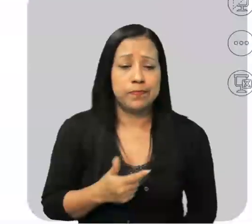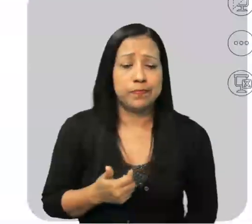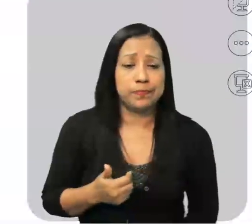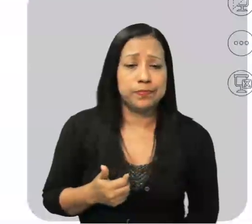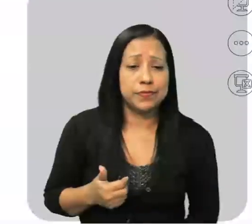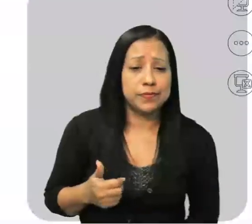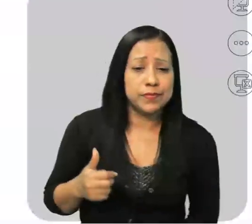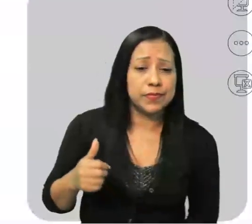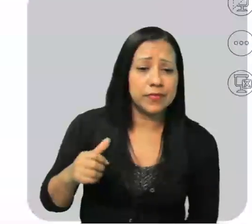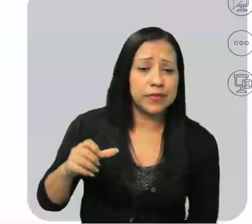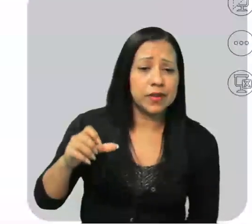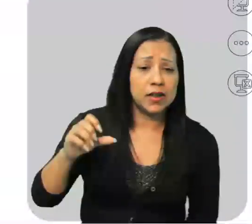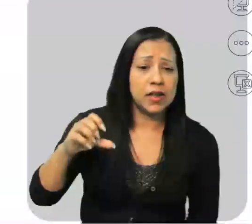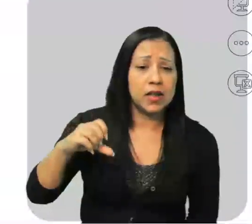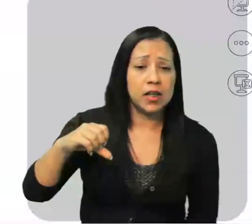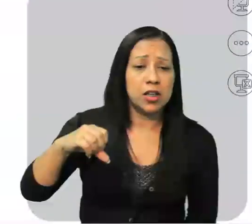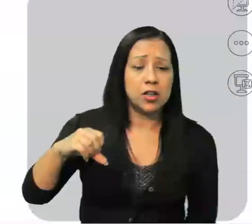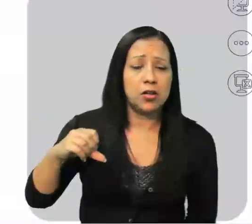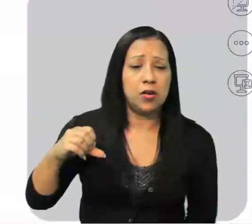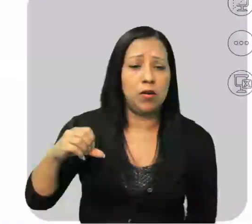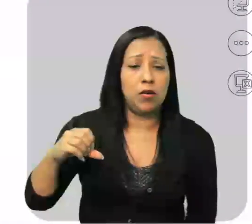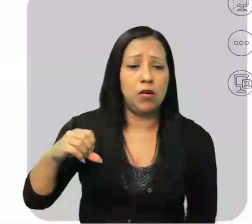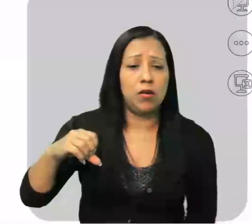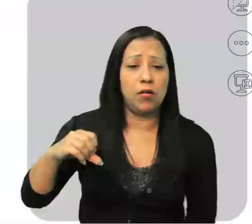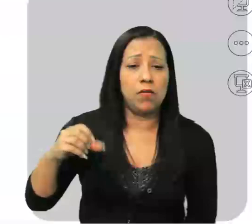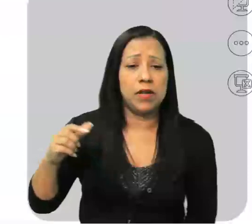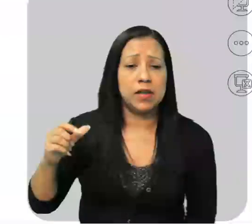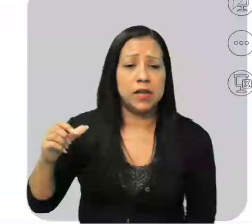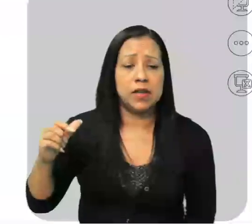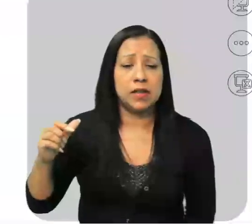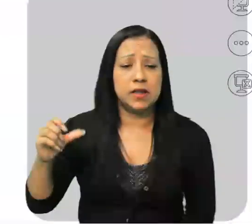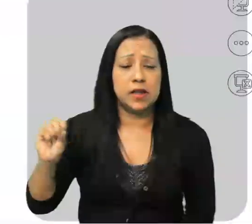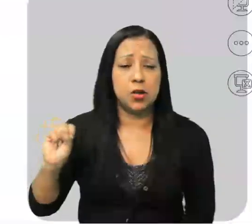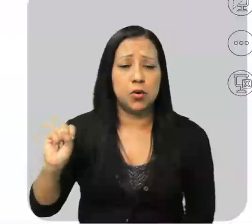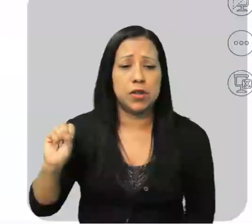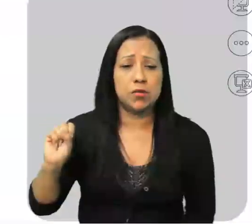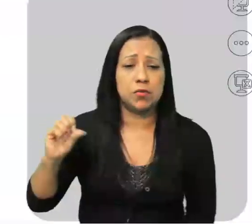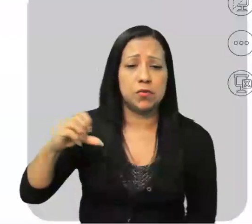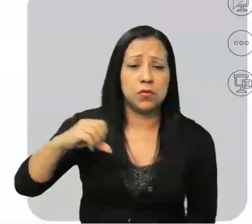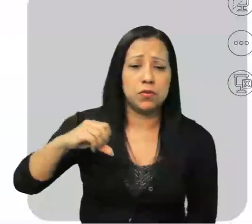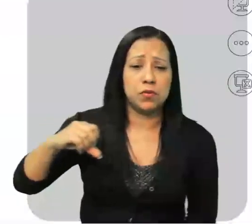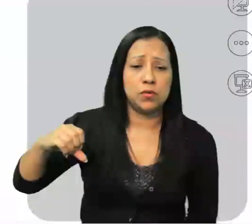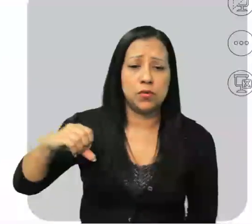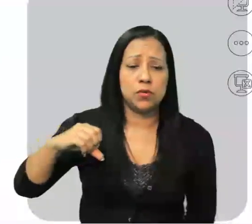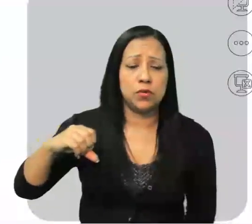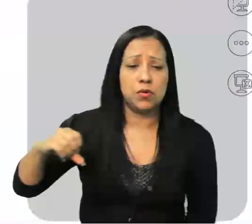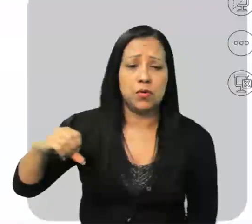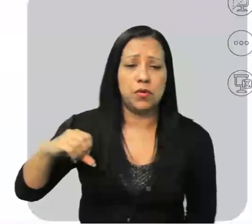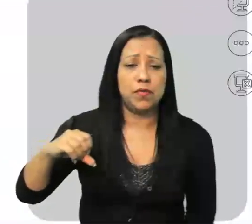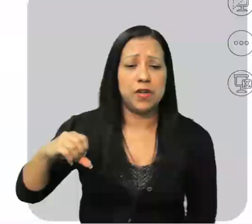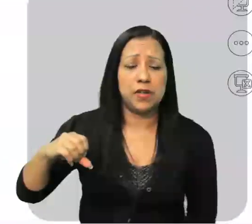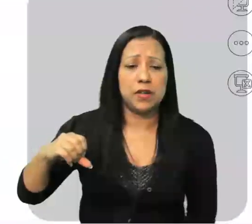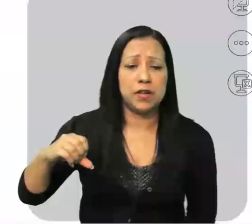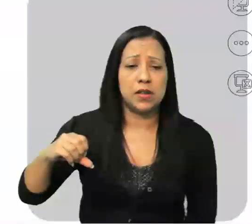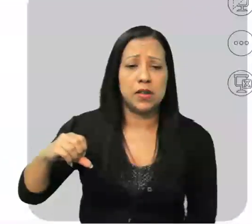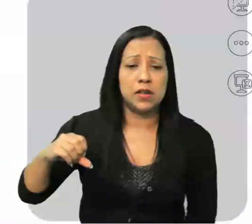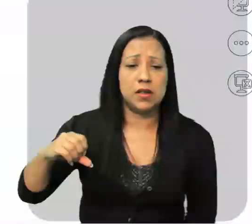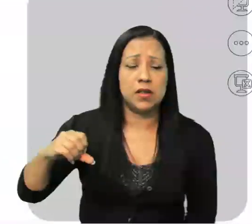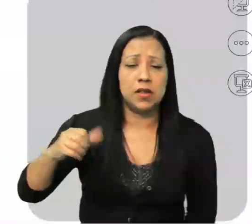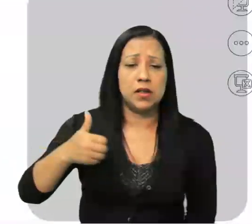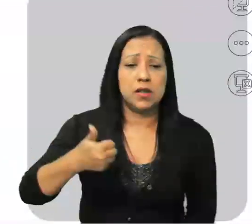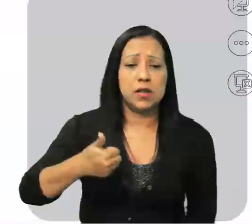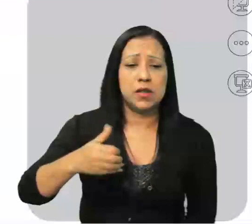Velho só ganha de 3. Santarém, no Pará. Jaboatão dos